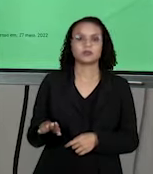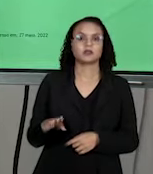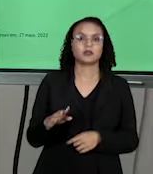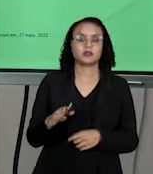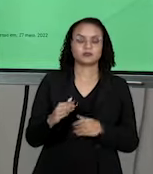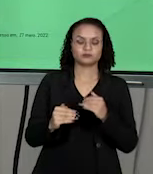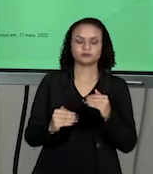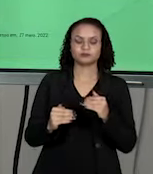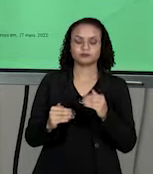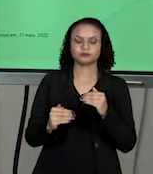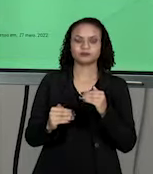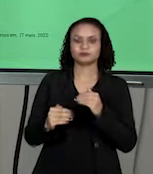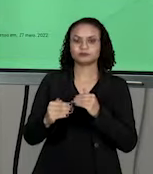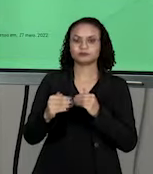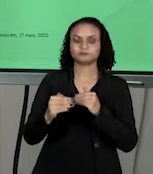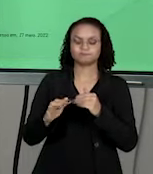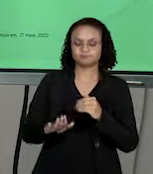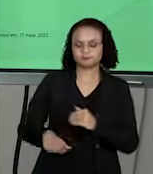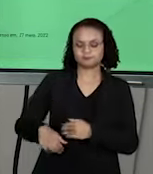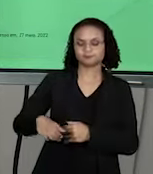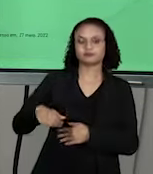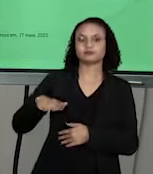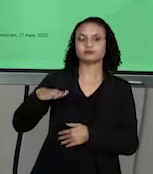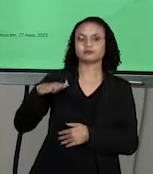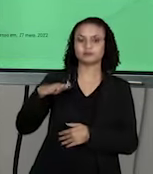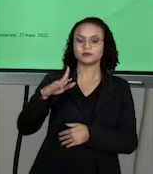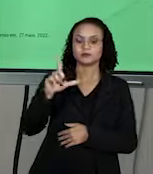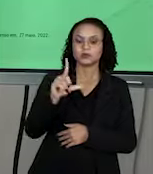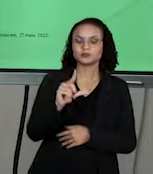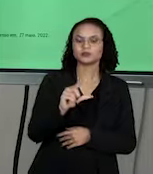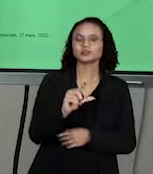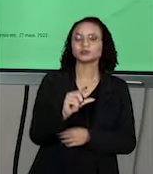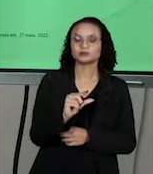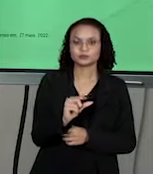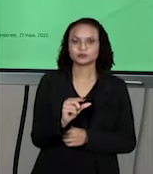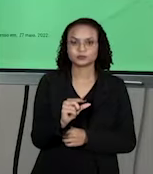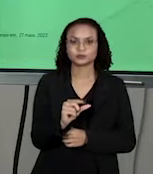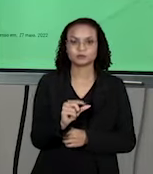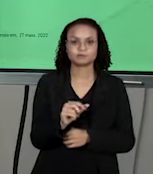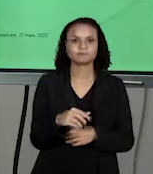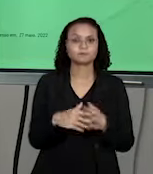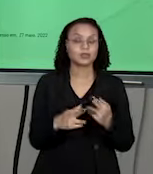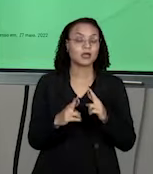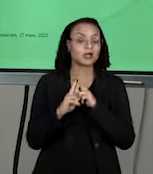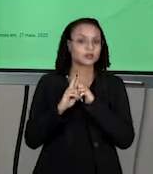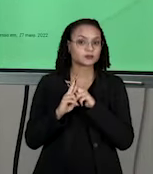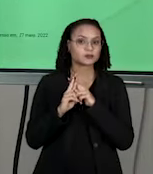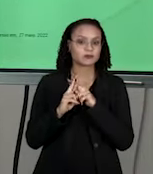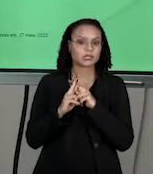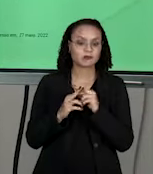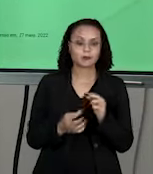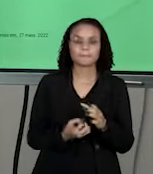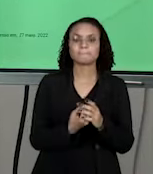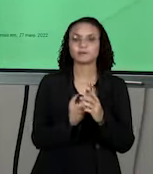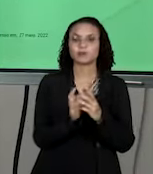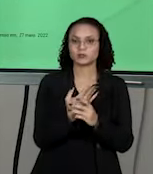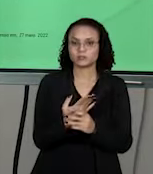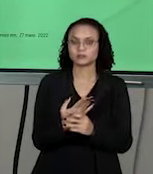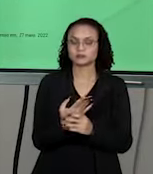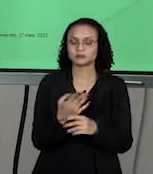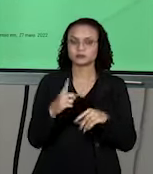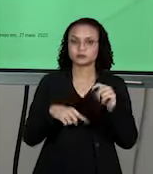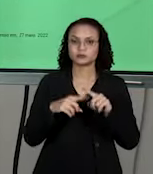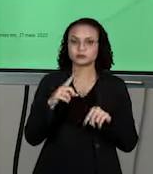tende a regredir um pouco. Ele é responsável por produzir uma substância que irá ajudar na